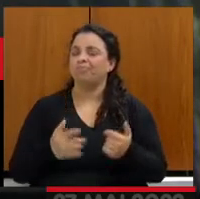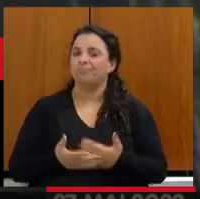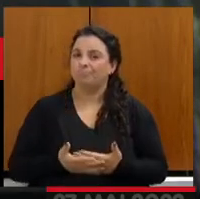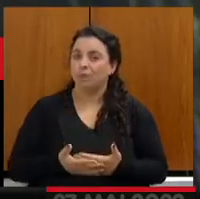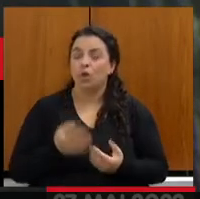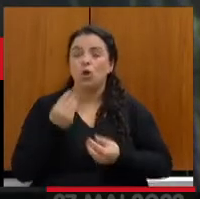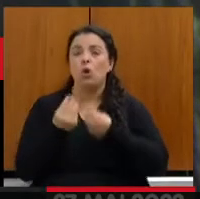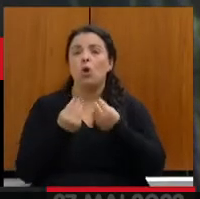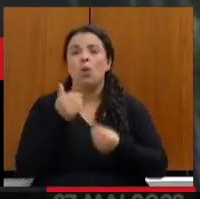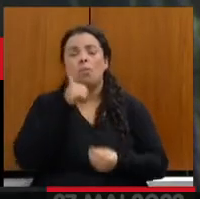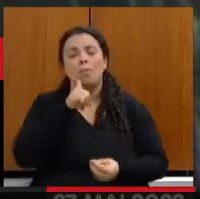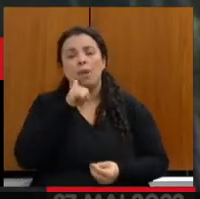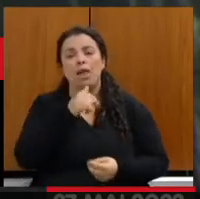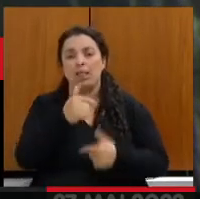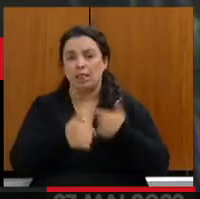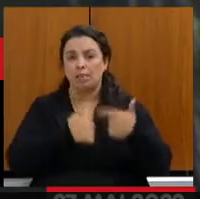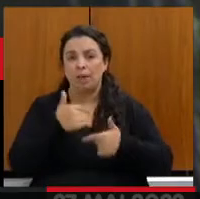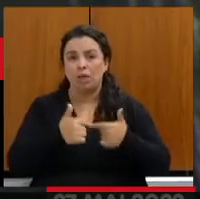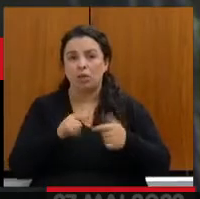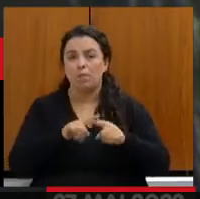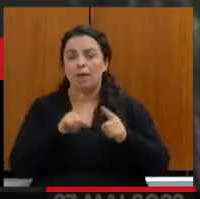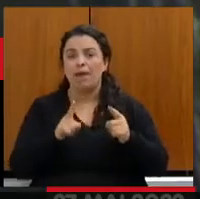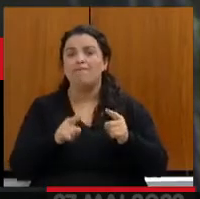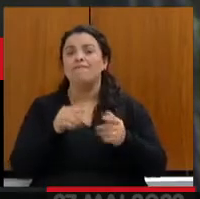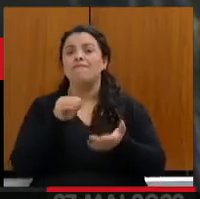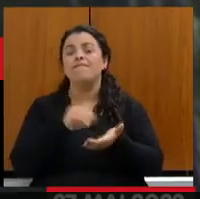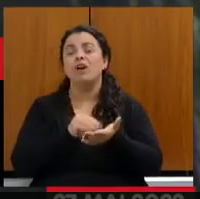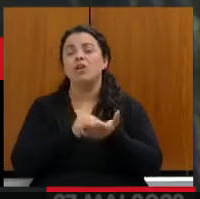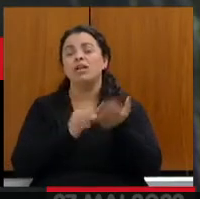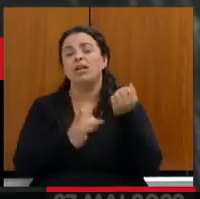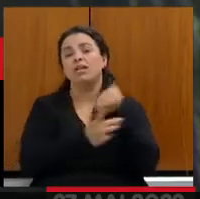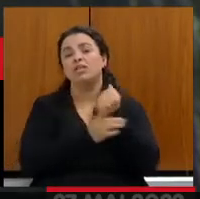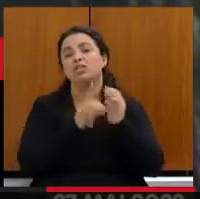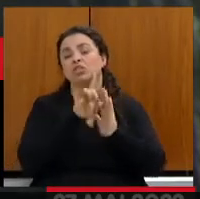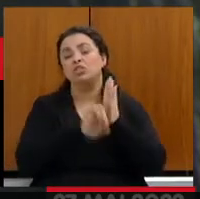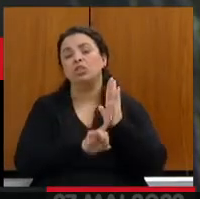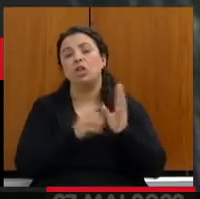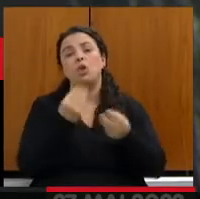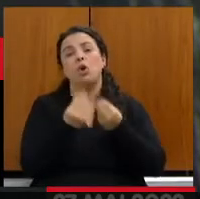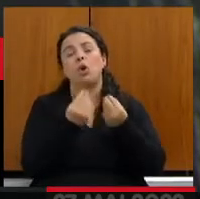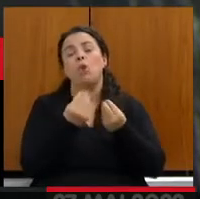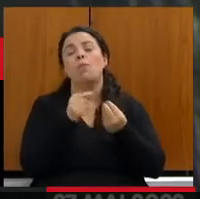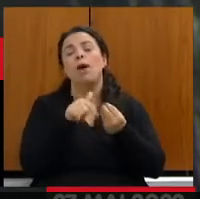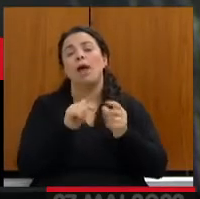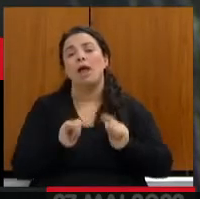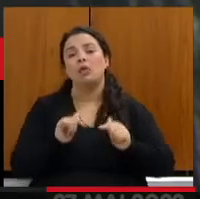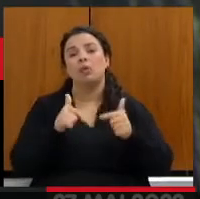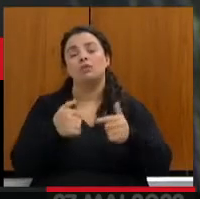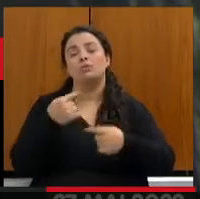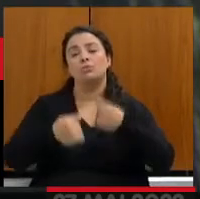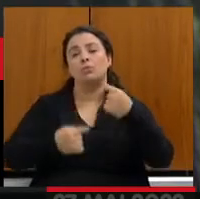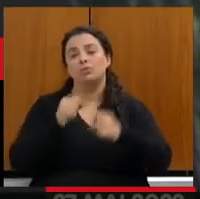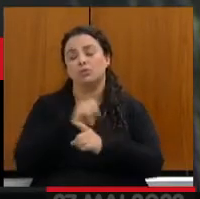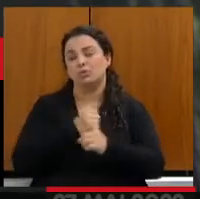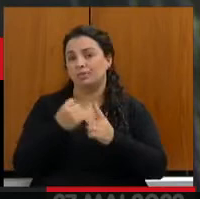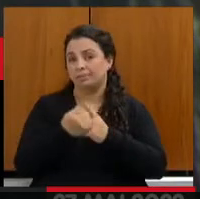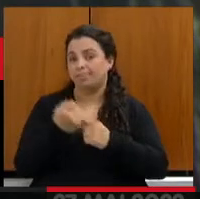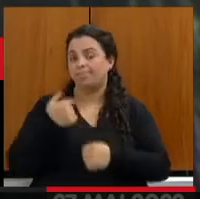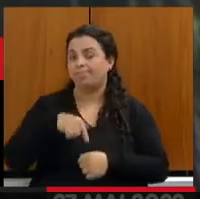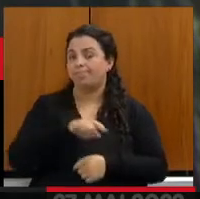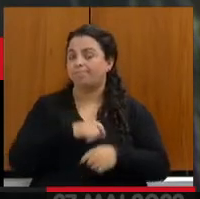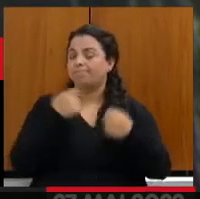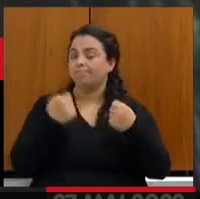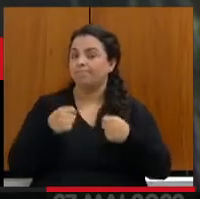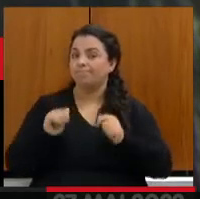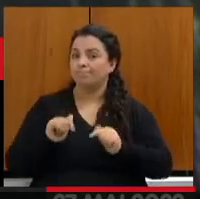não tem seus direitos garantidos tem atuação política e social nós precisamos lutar por ações afirmativas